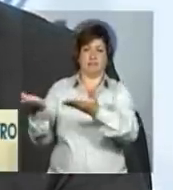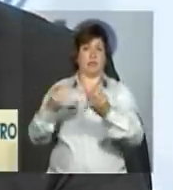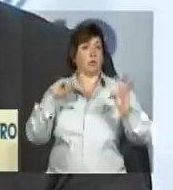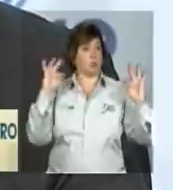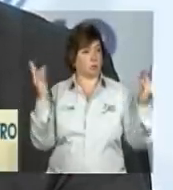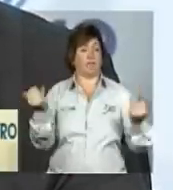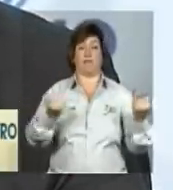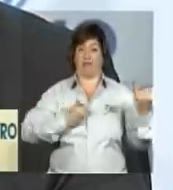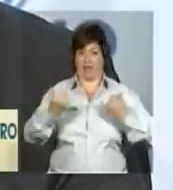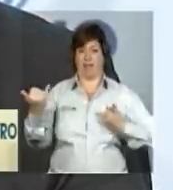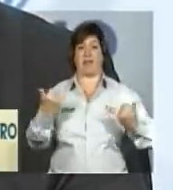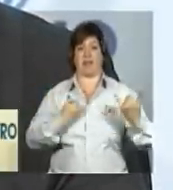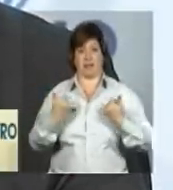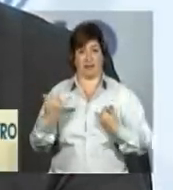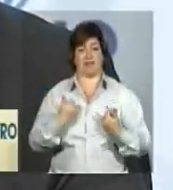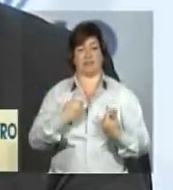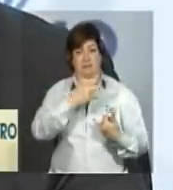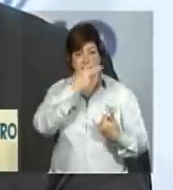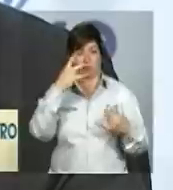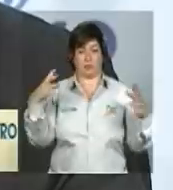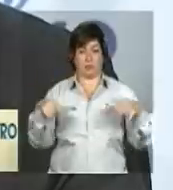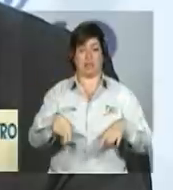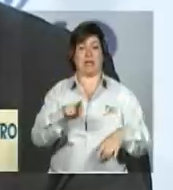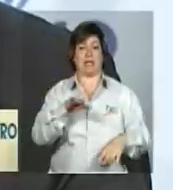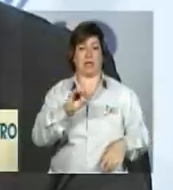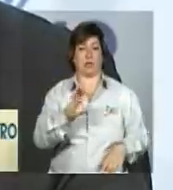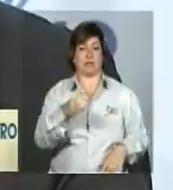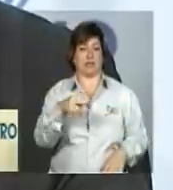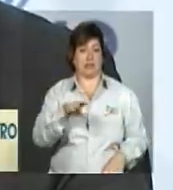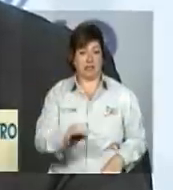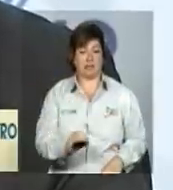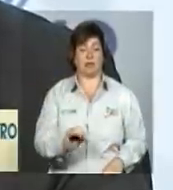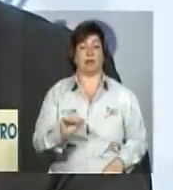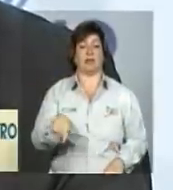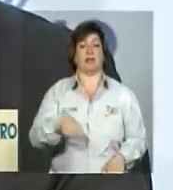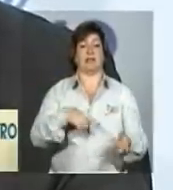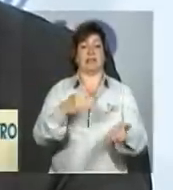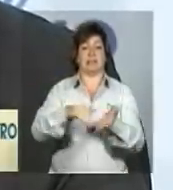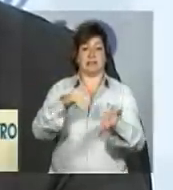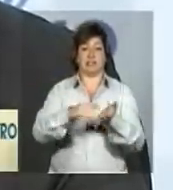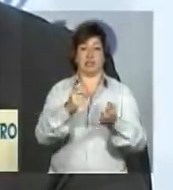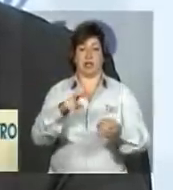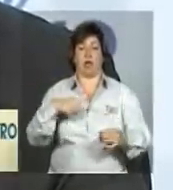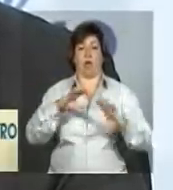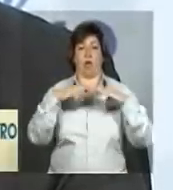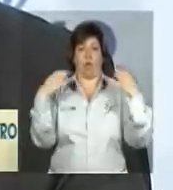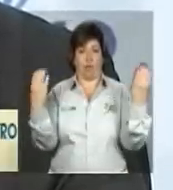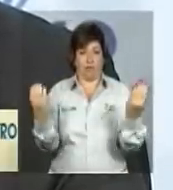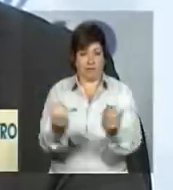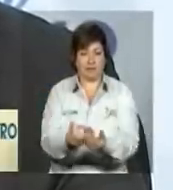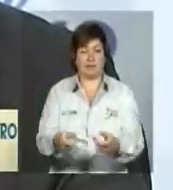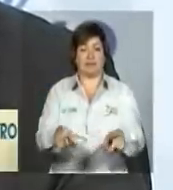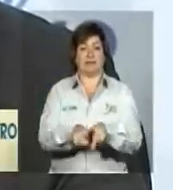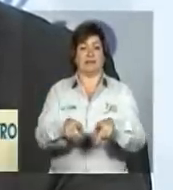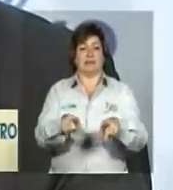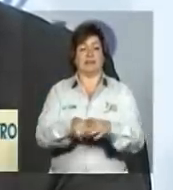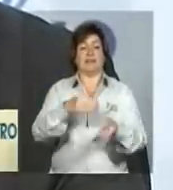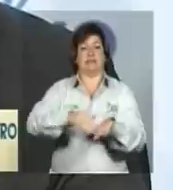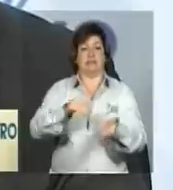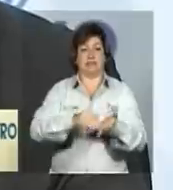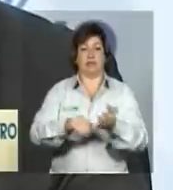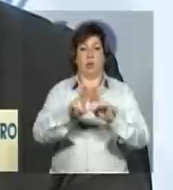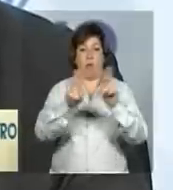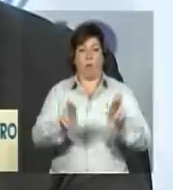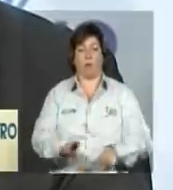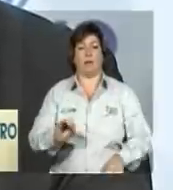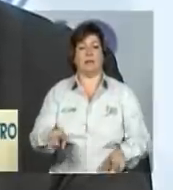comentários que eu tenho recolhido aqui pelos corredores do Rio Centro, pelo secretário-geral da Conferência, Shazu Kang, pelo secretariado da ONU, pelas